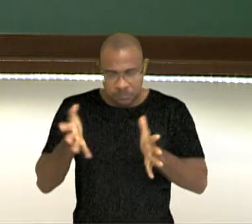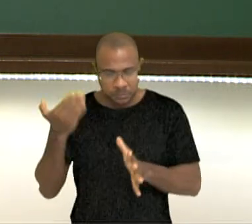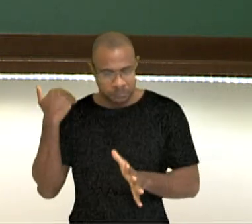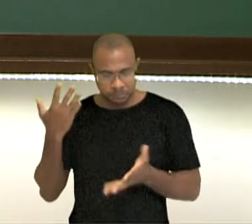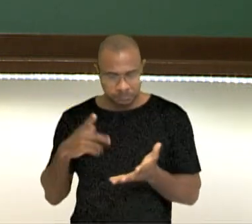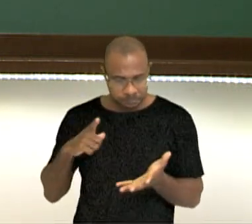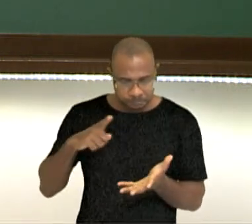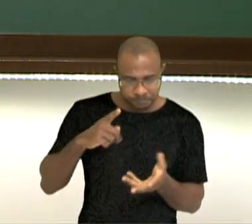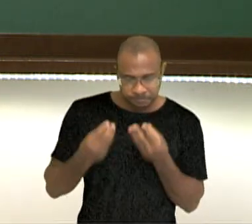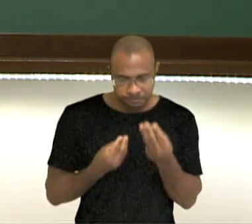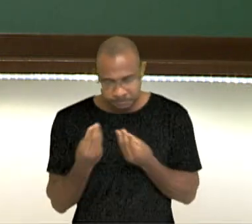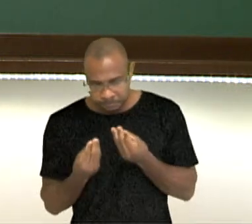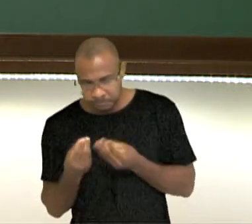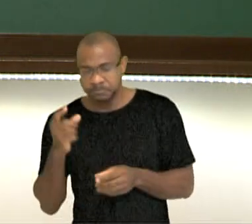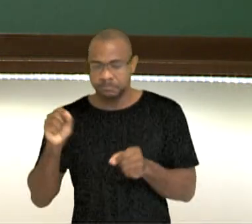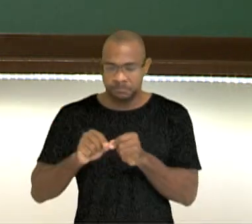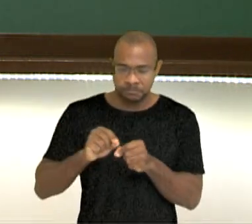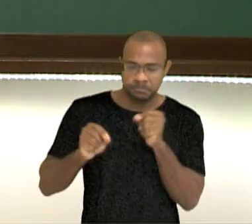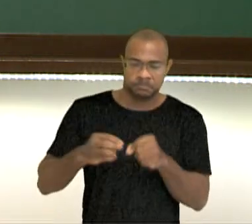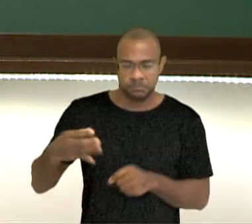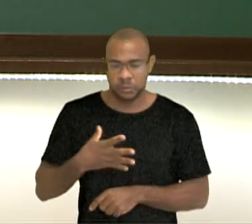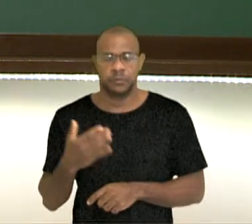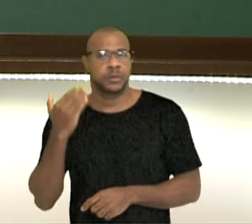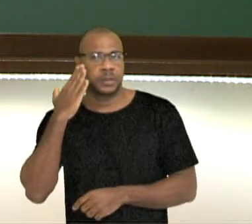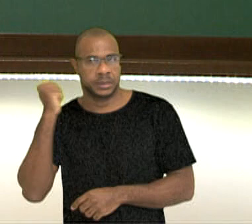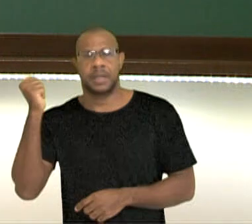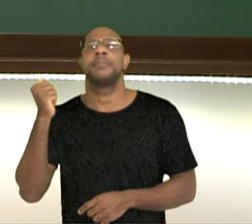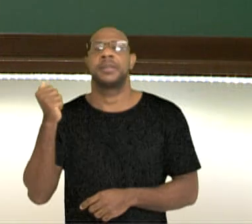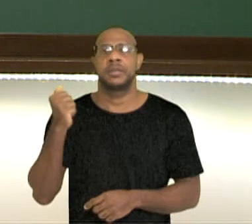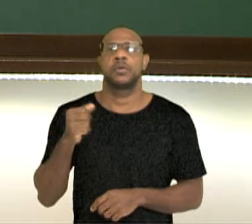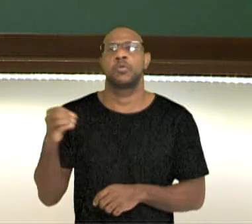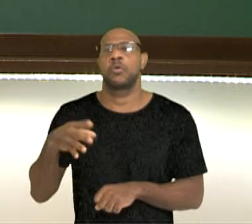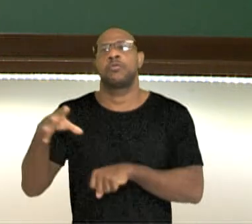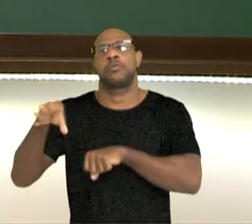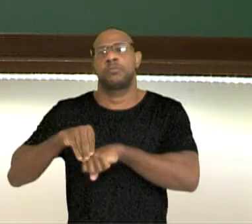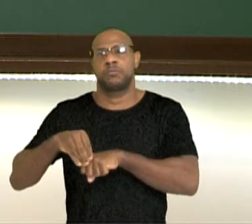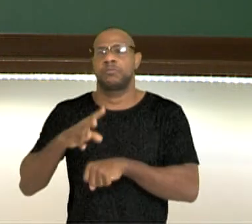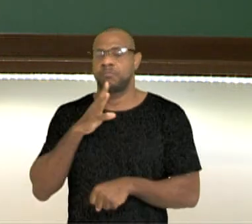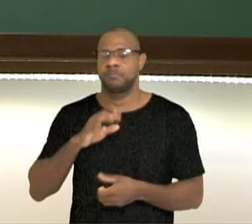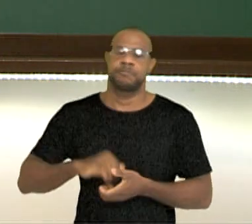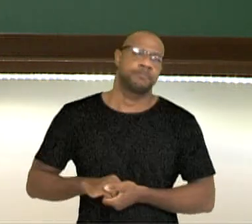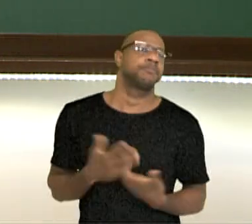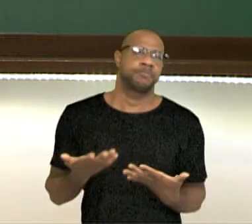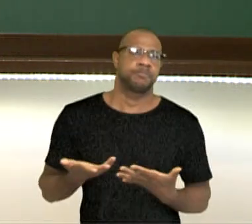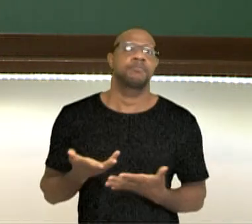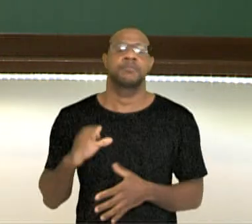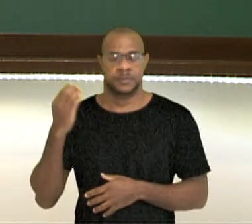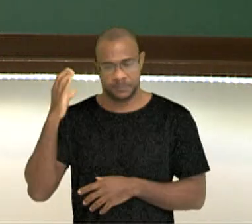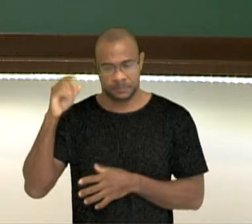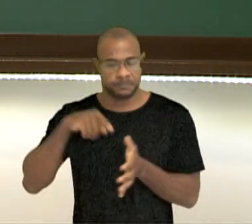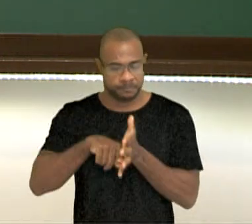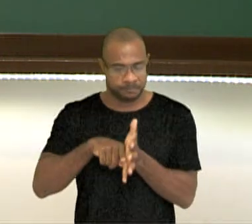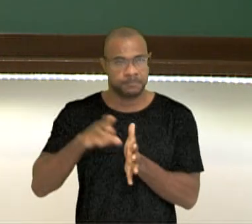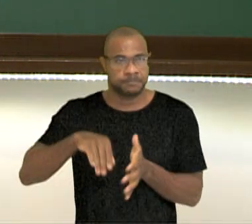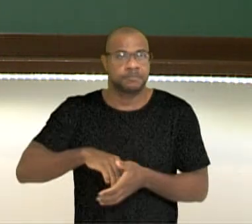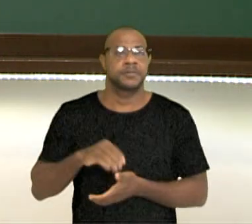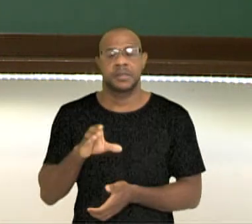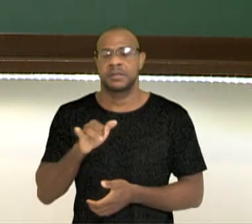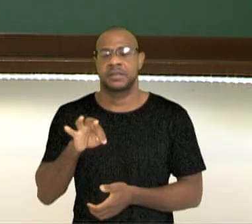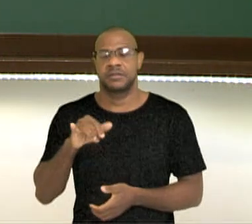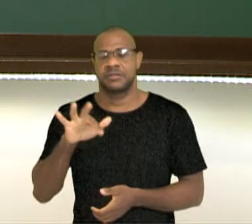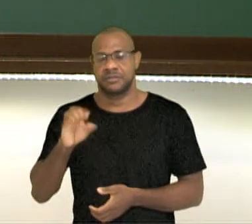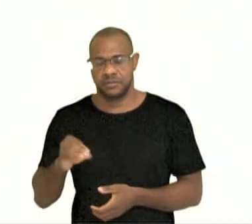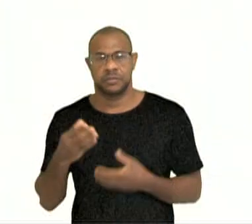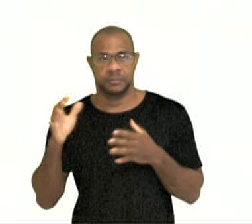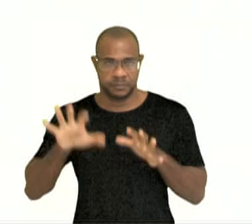adquirido e ali se constrói um novo saber, um novo conhecimento. Isso que é científico. Texto